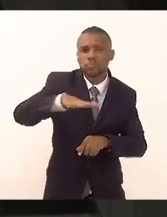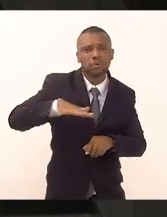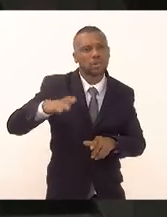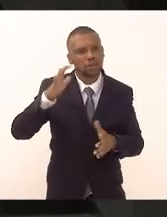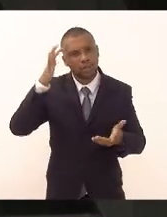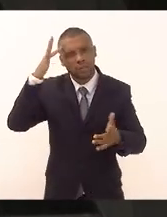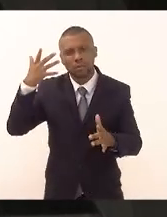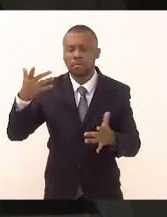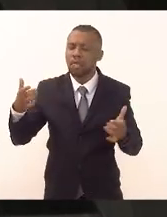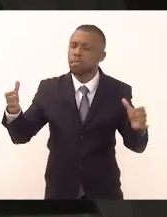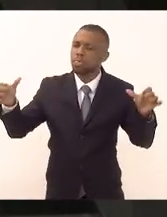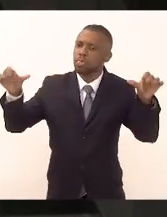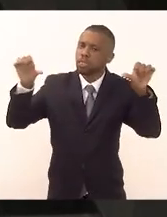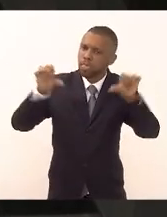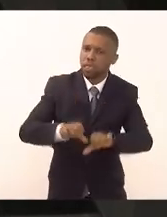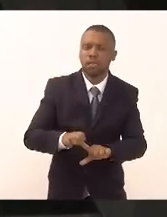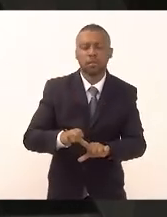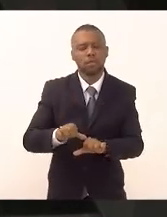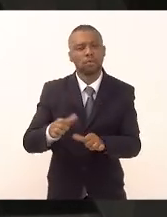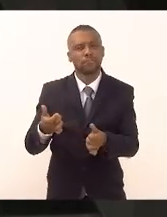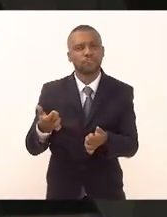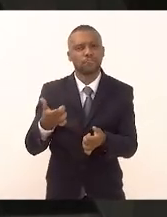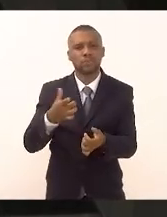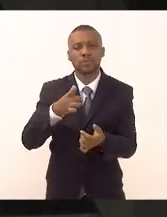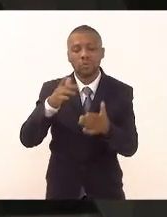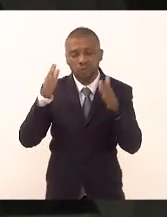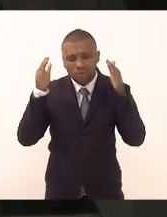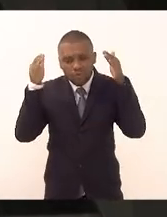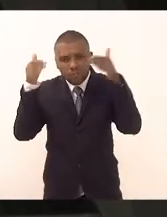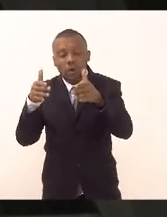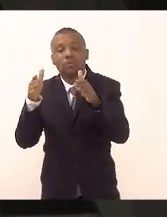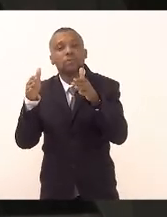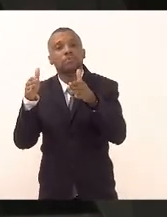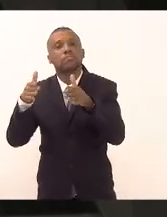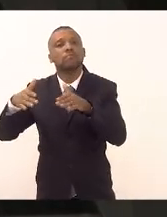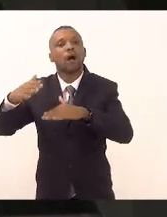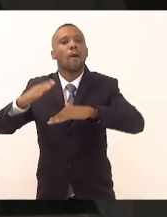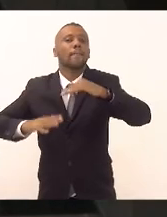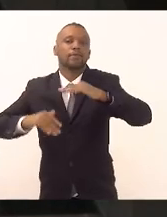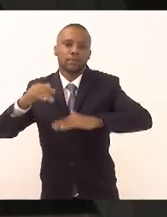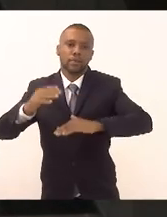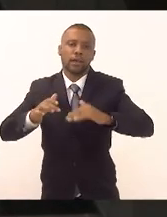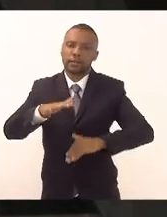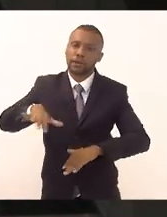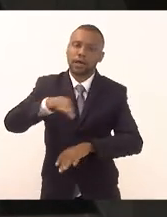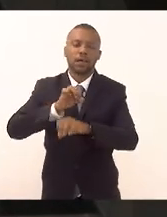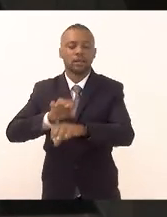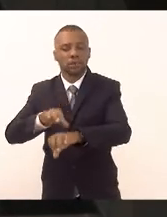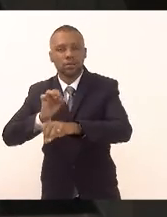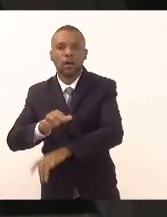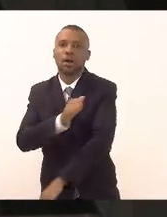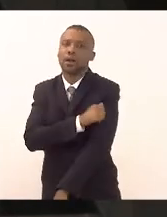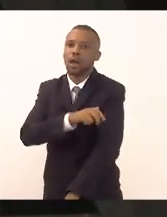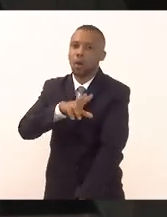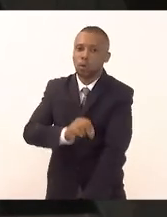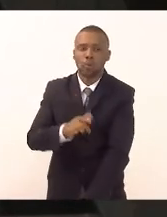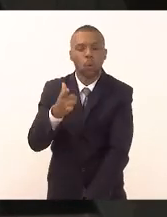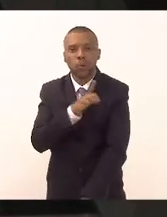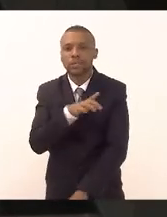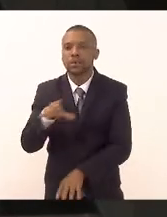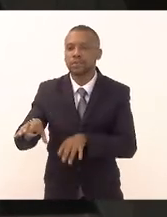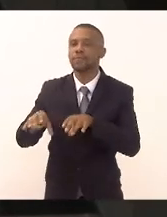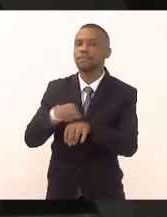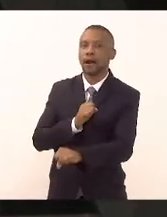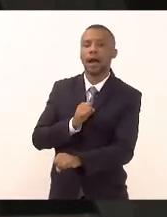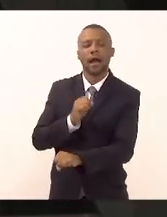privação, é de sucateamento, é de dificuldades objetivas para profissionais da educação e estudantes ensinarem e aprenderem e se formarem